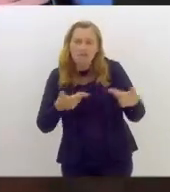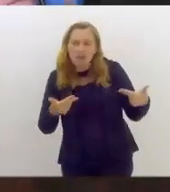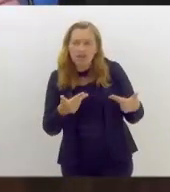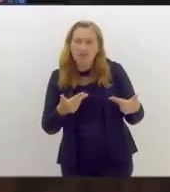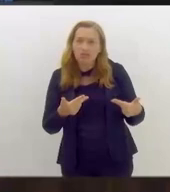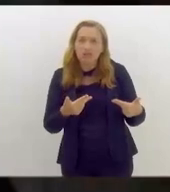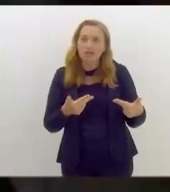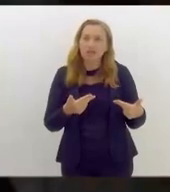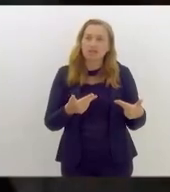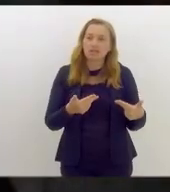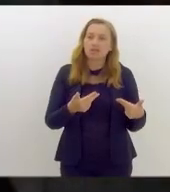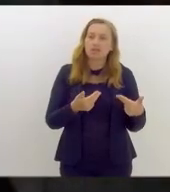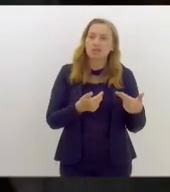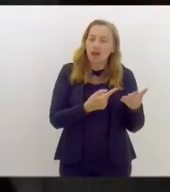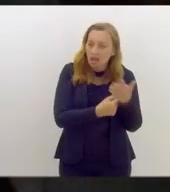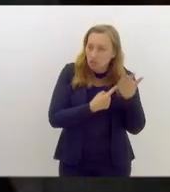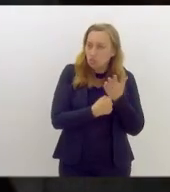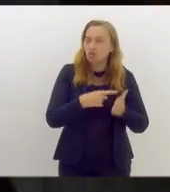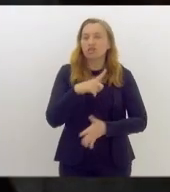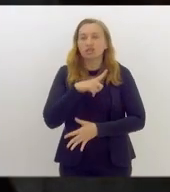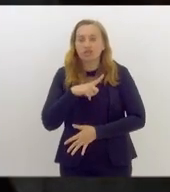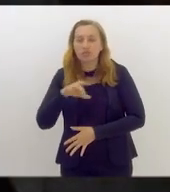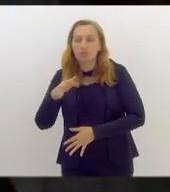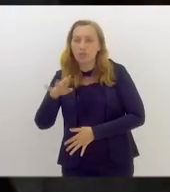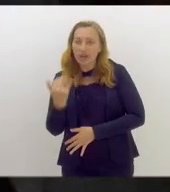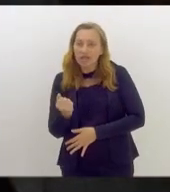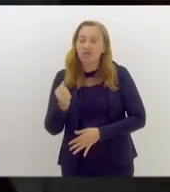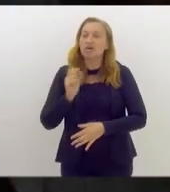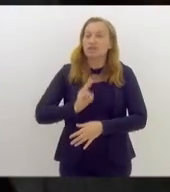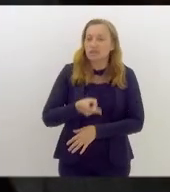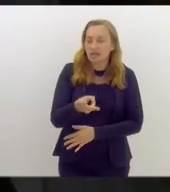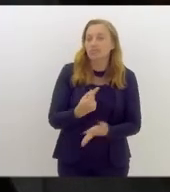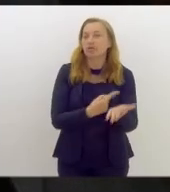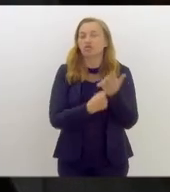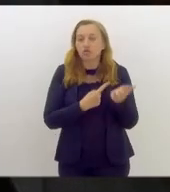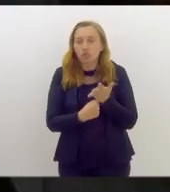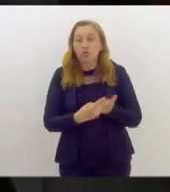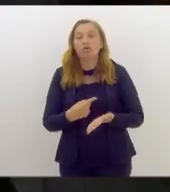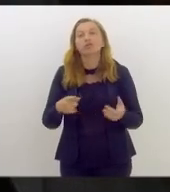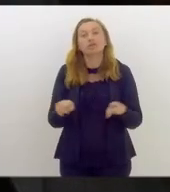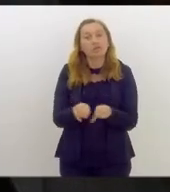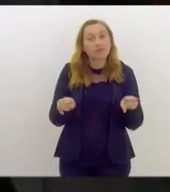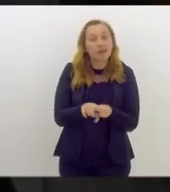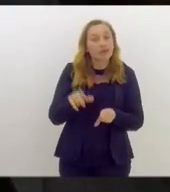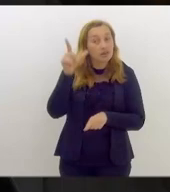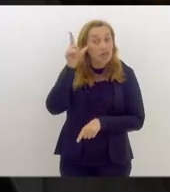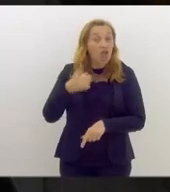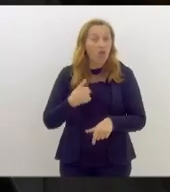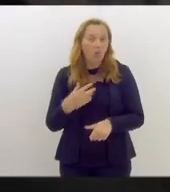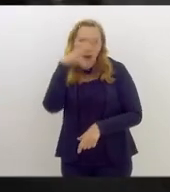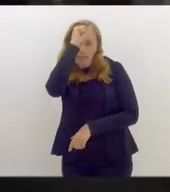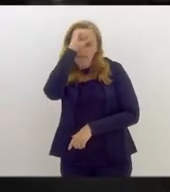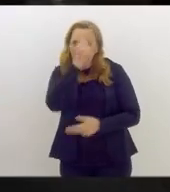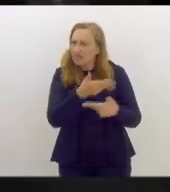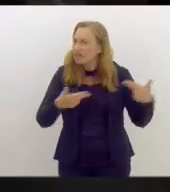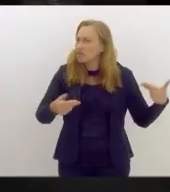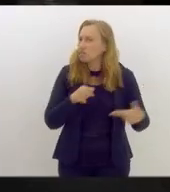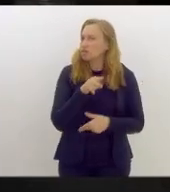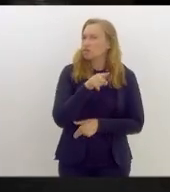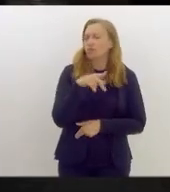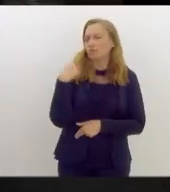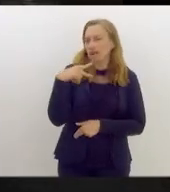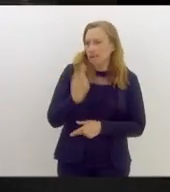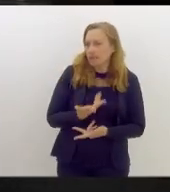me socorrer com o Marquinhos que sempre me ajudou e mais do que isso Lucinha Eu Aprendi muita coisa aqui sobre o